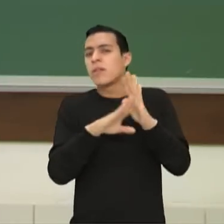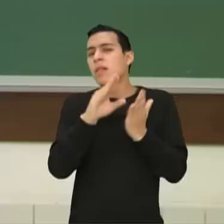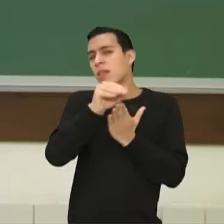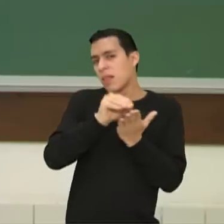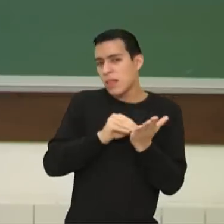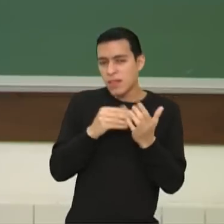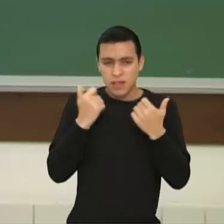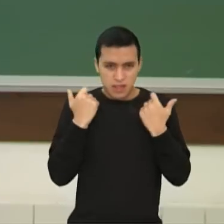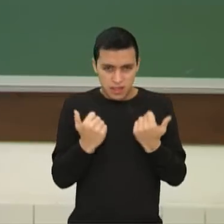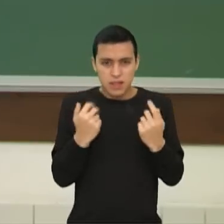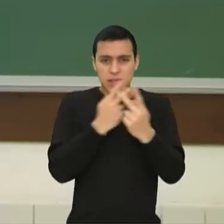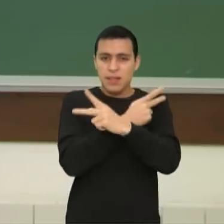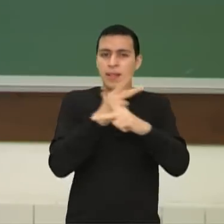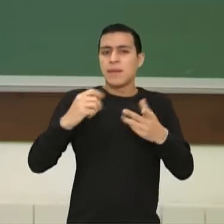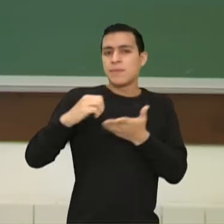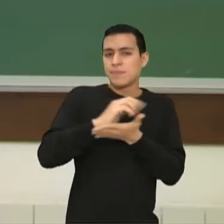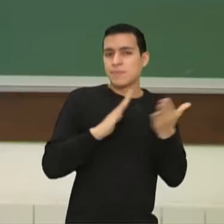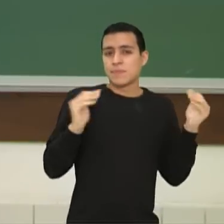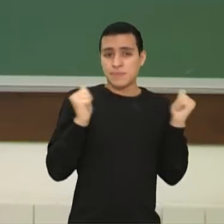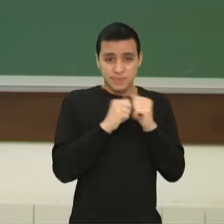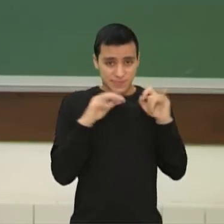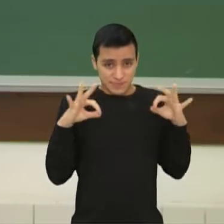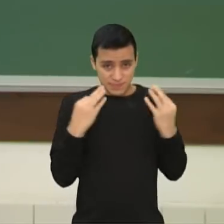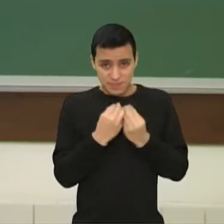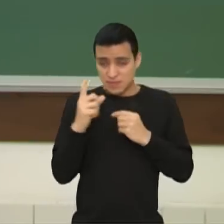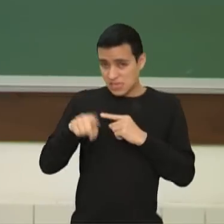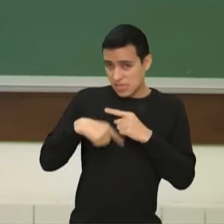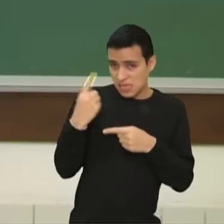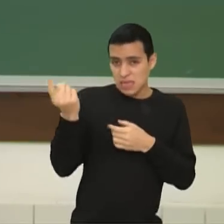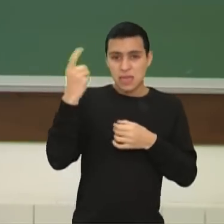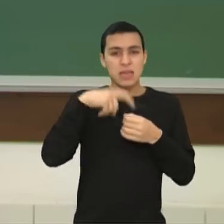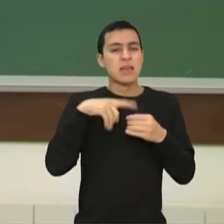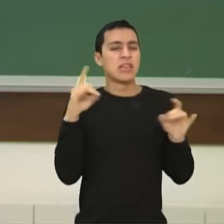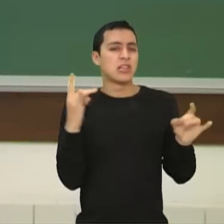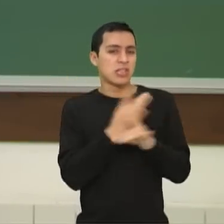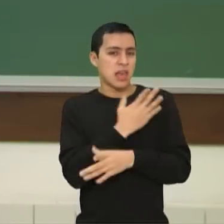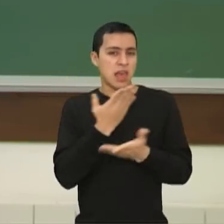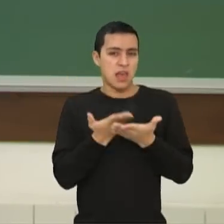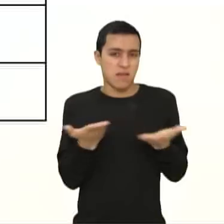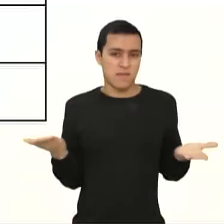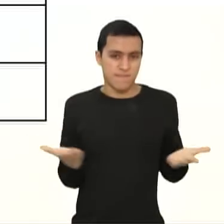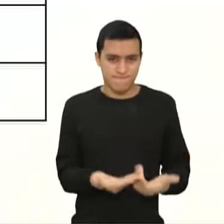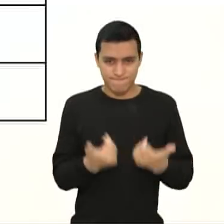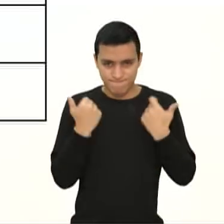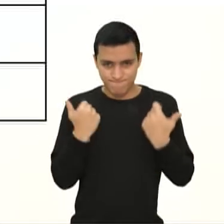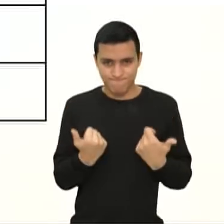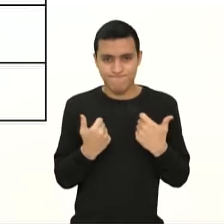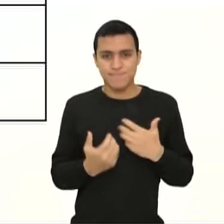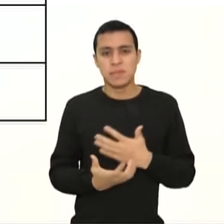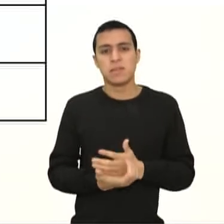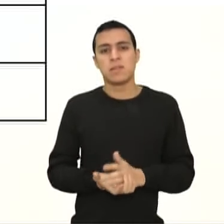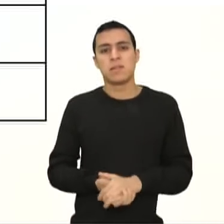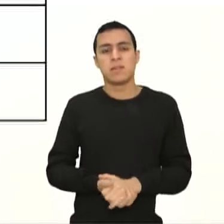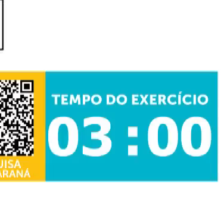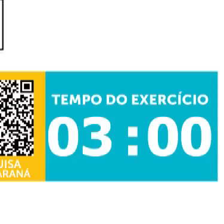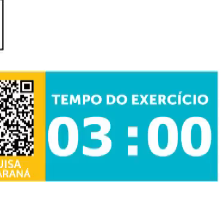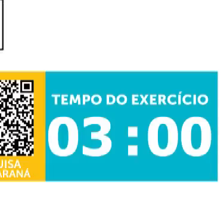caderno e você vai fazer essa atividade com a família. E a gente volta para ir encerrando a nossa aula de hoje.